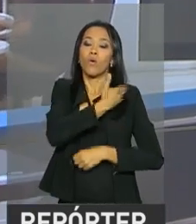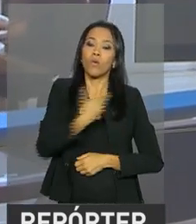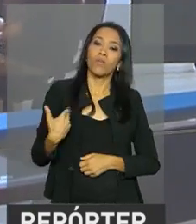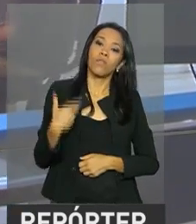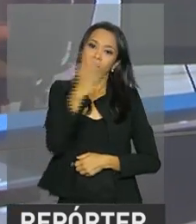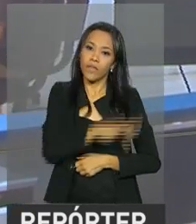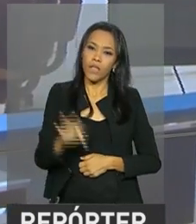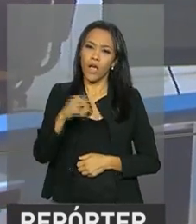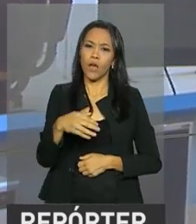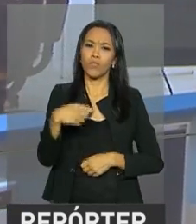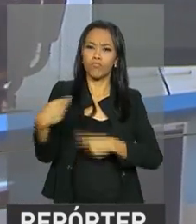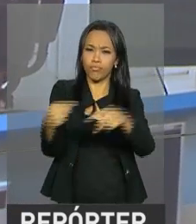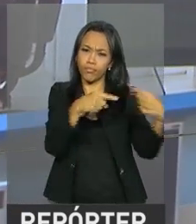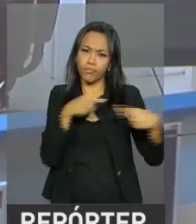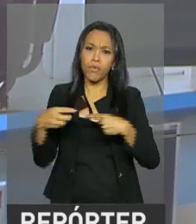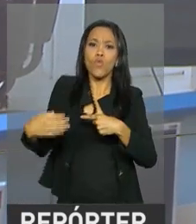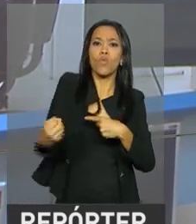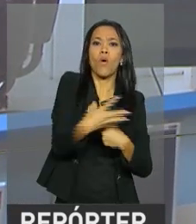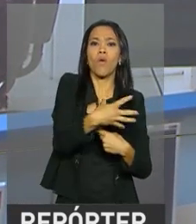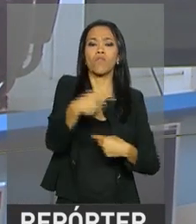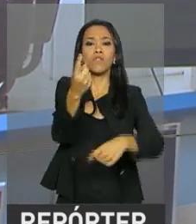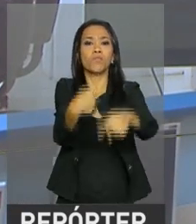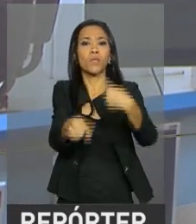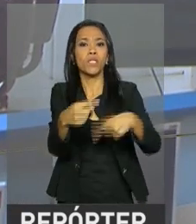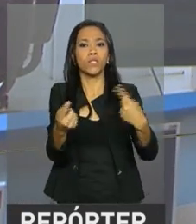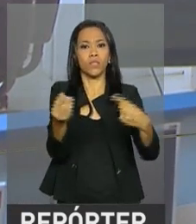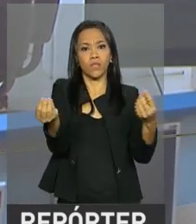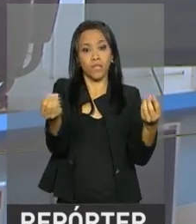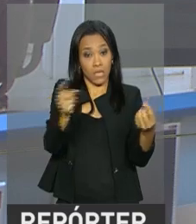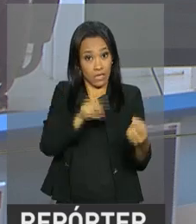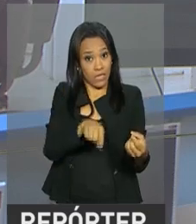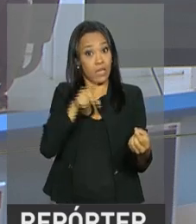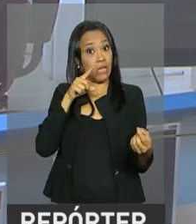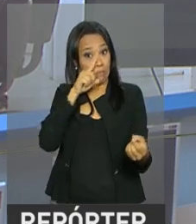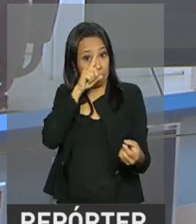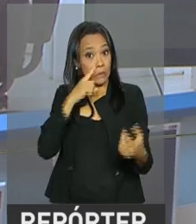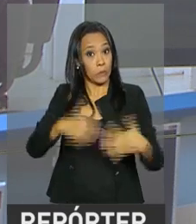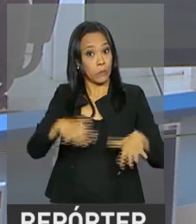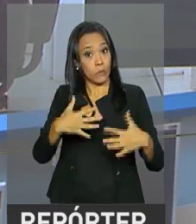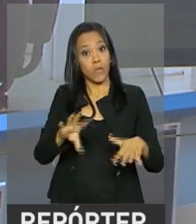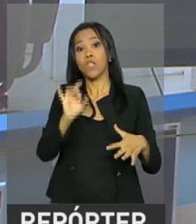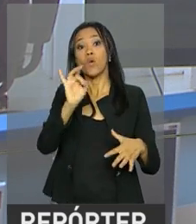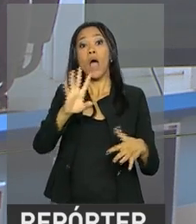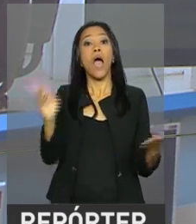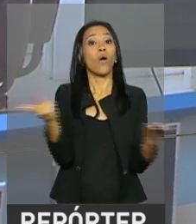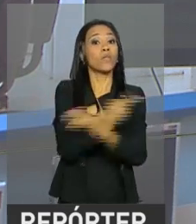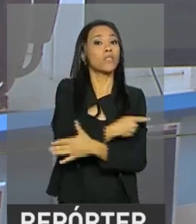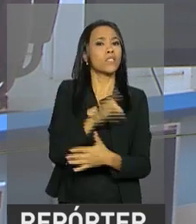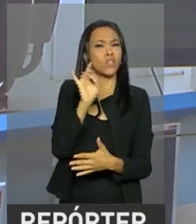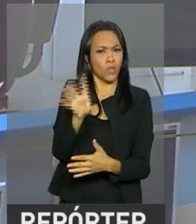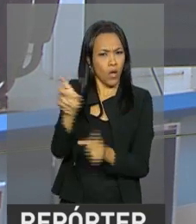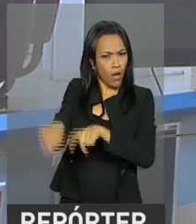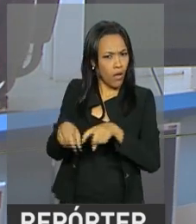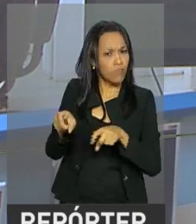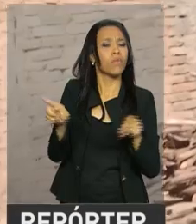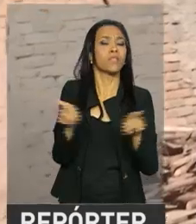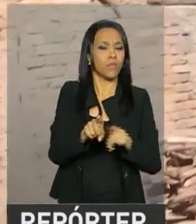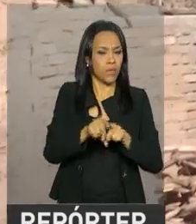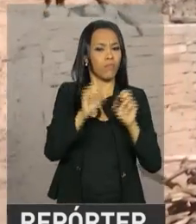políticas de combate esse tipo de crime que pode fazer vítimas não só no campo mas também nas grandes